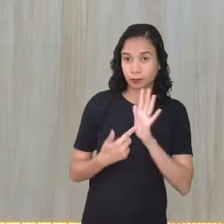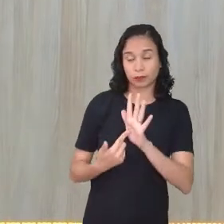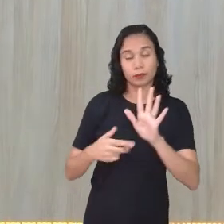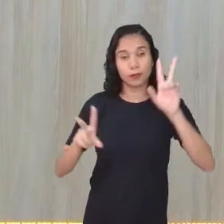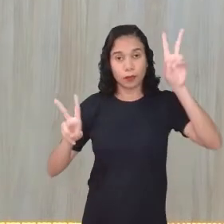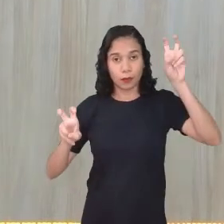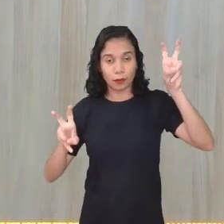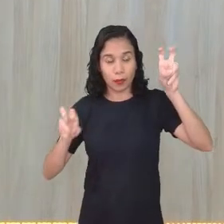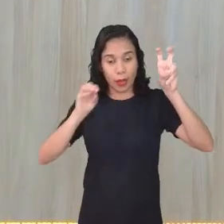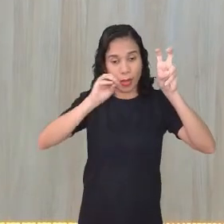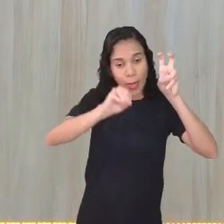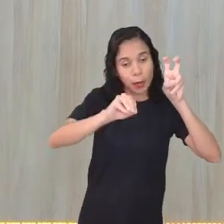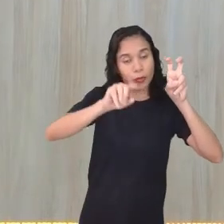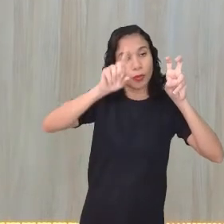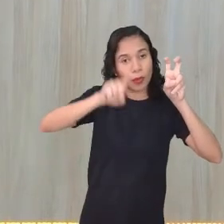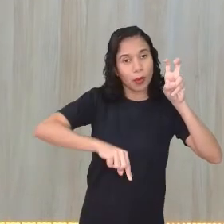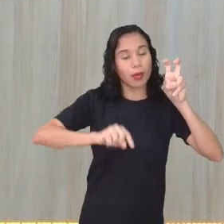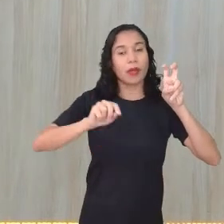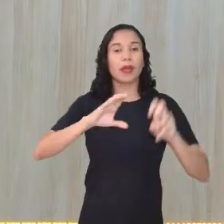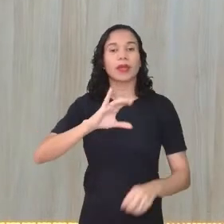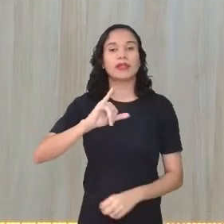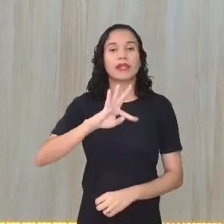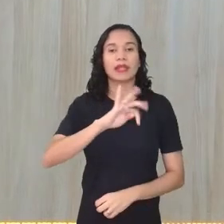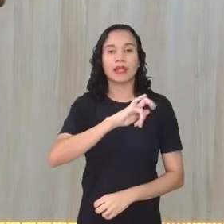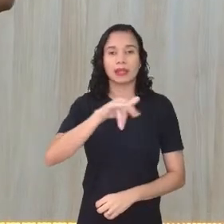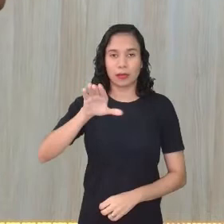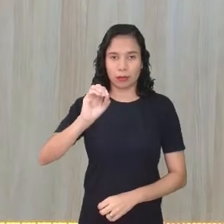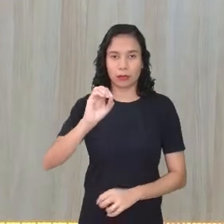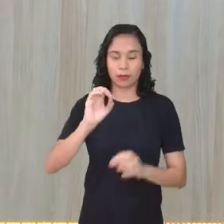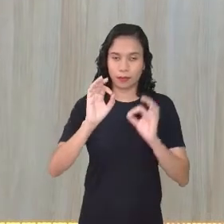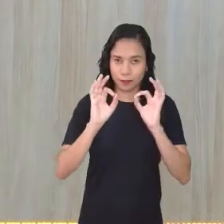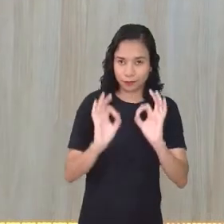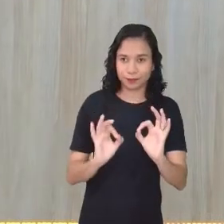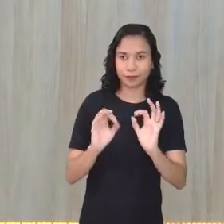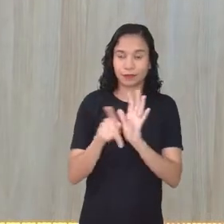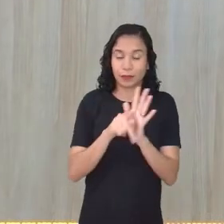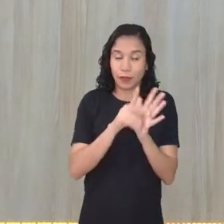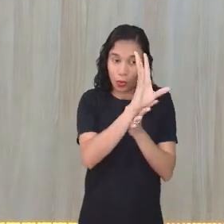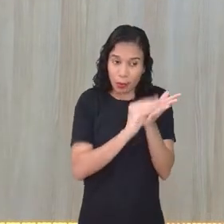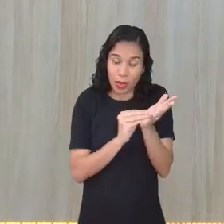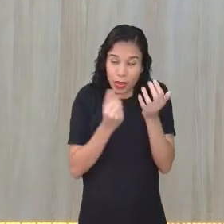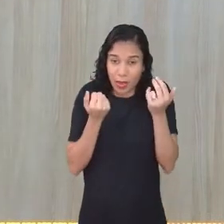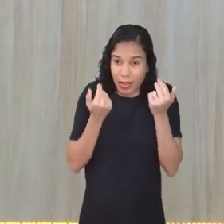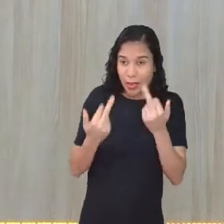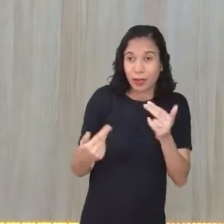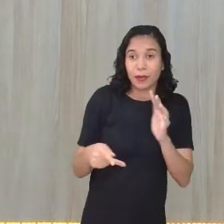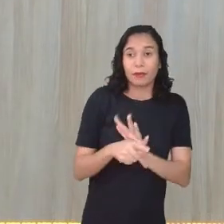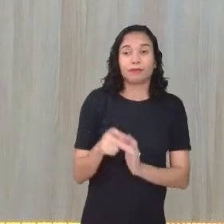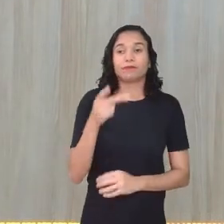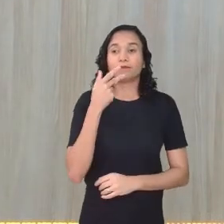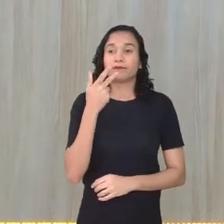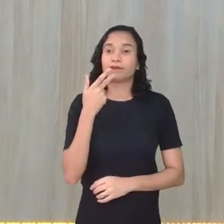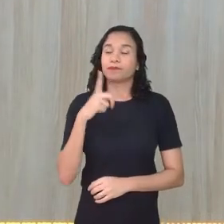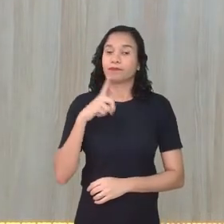dentro das aspas é o que a gente chama de citação, tá certo? A reprodução fidedigna daquilo que